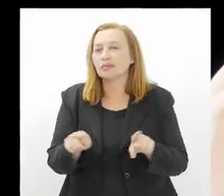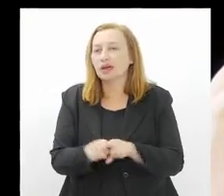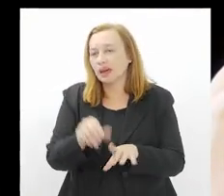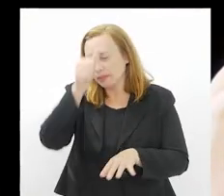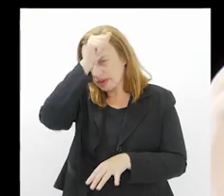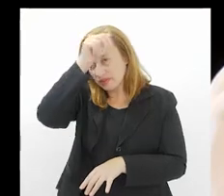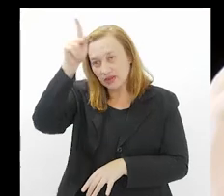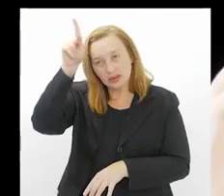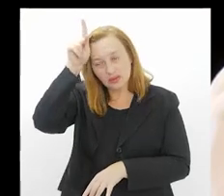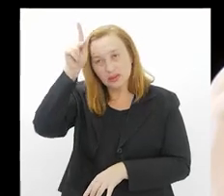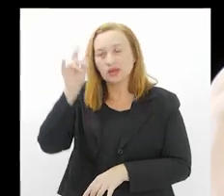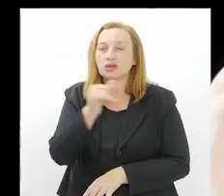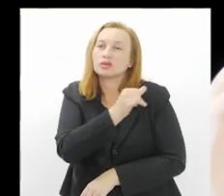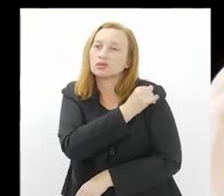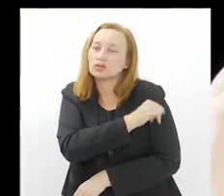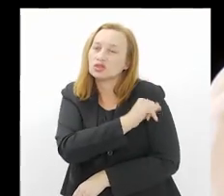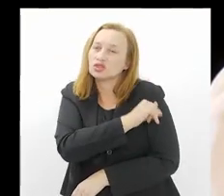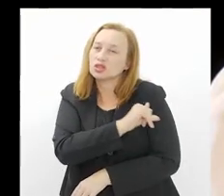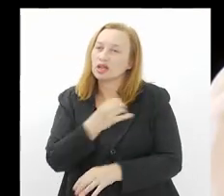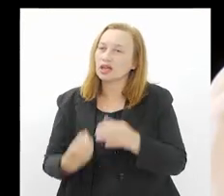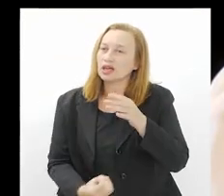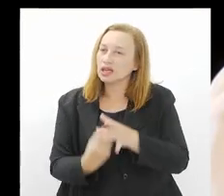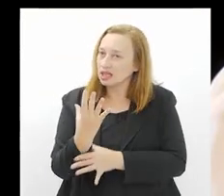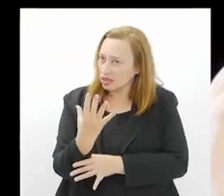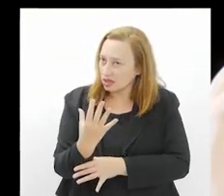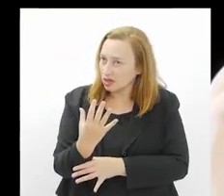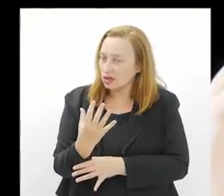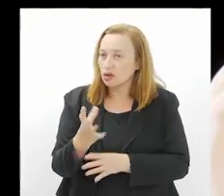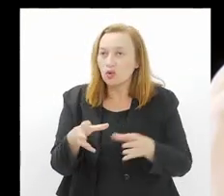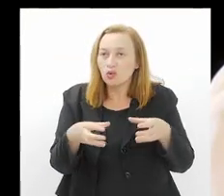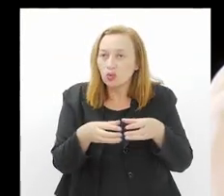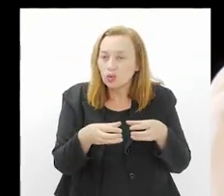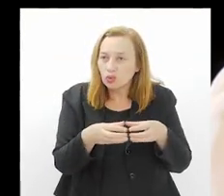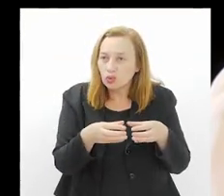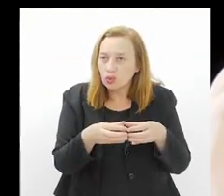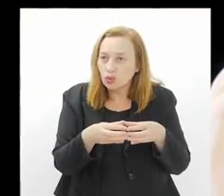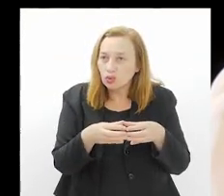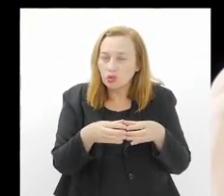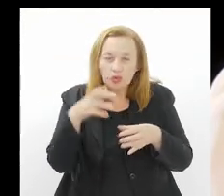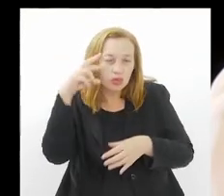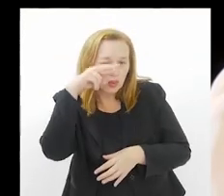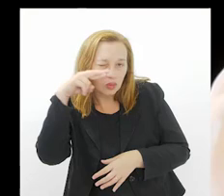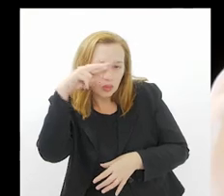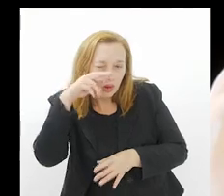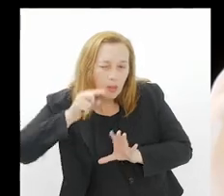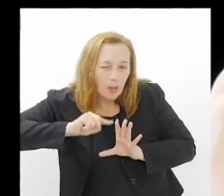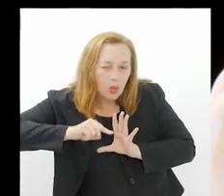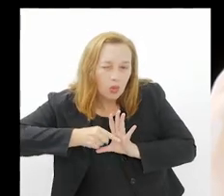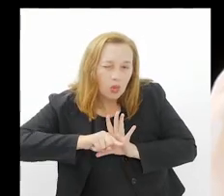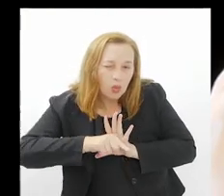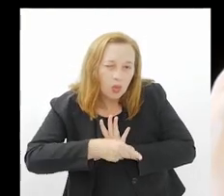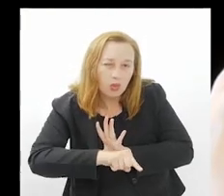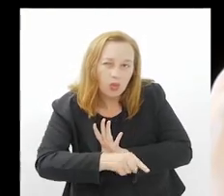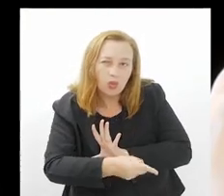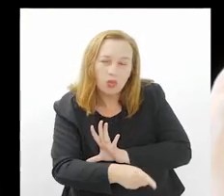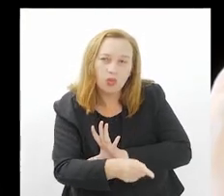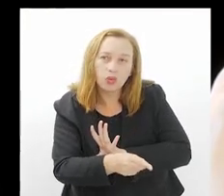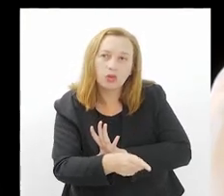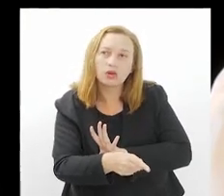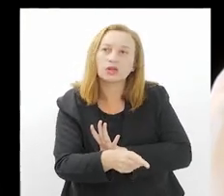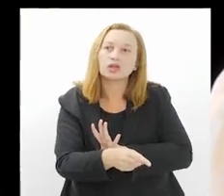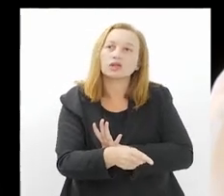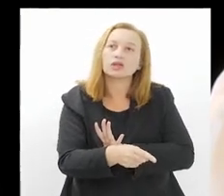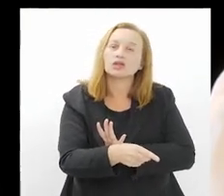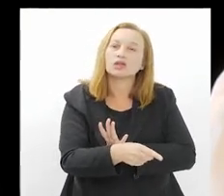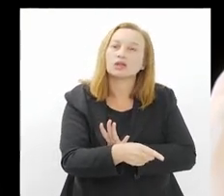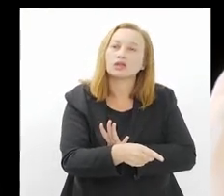E também a Prefeitura do Rio de Janeiro, ela criou um comitê que vai investigar mais a fundo,